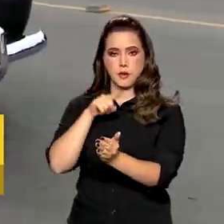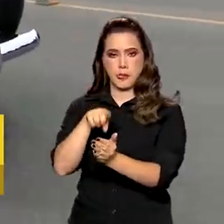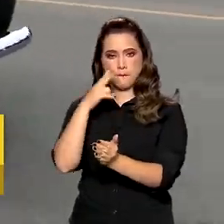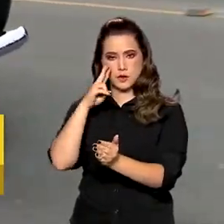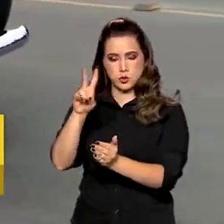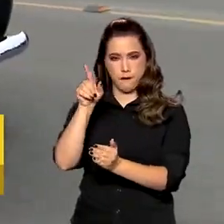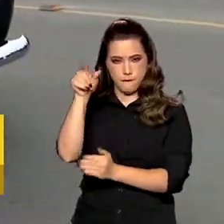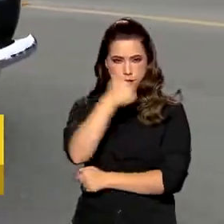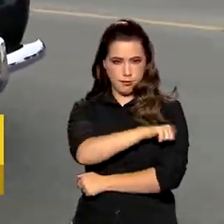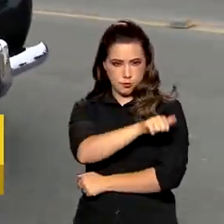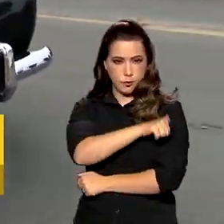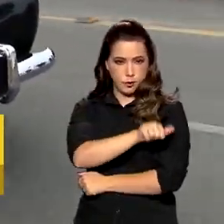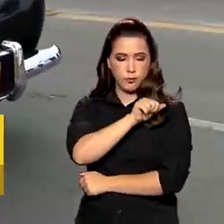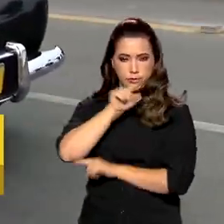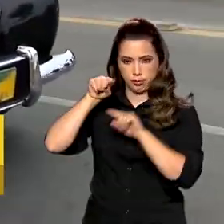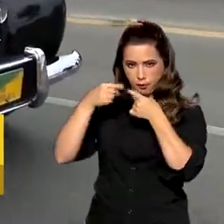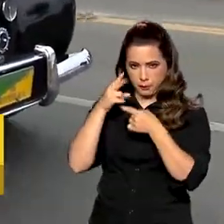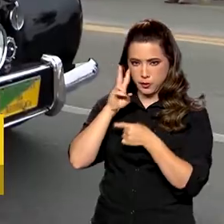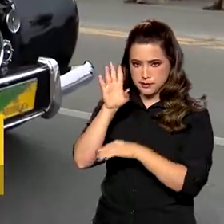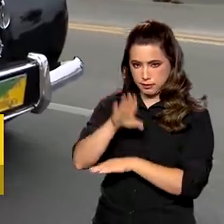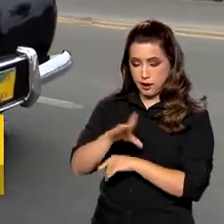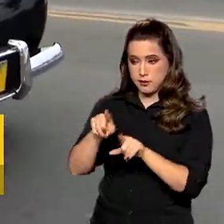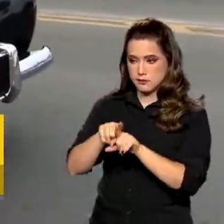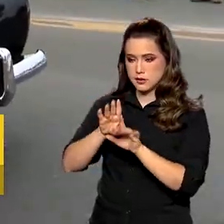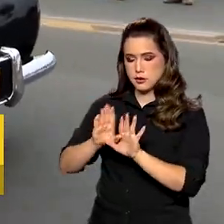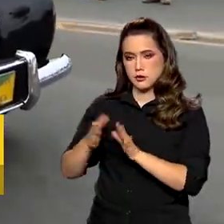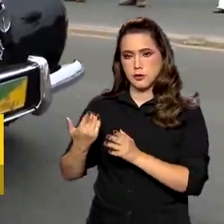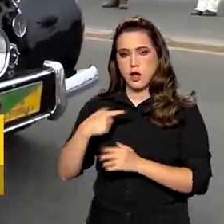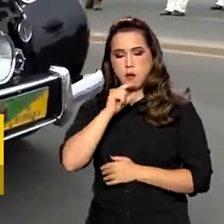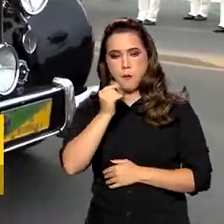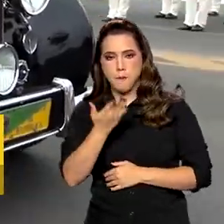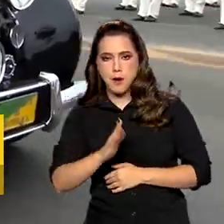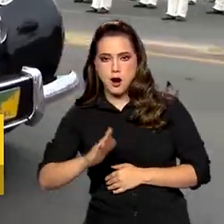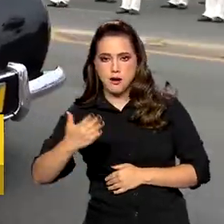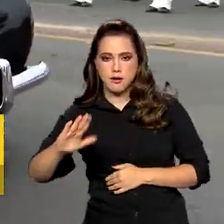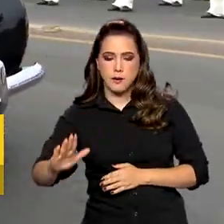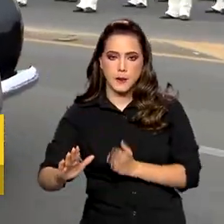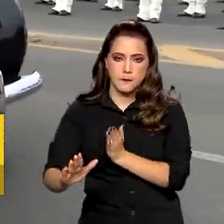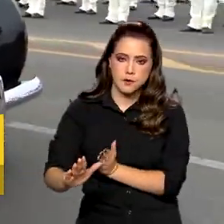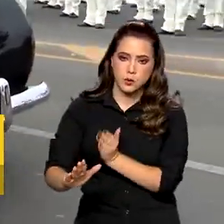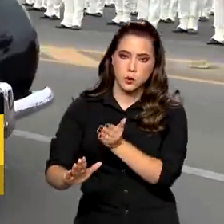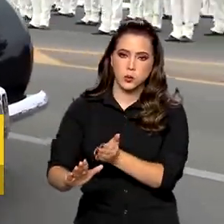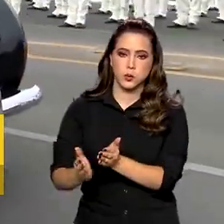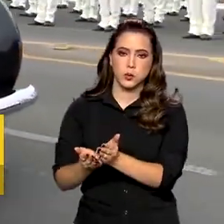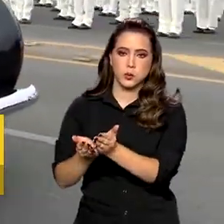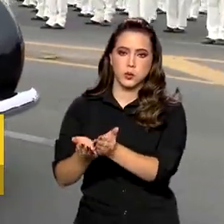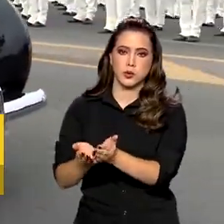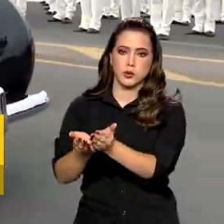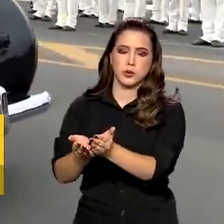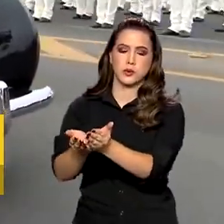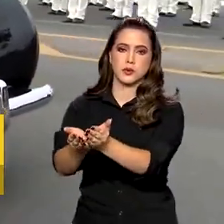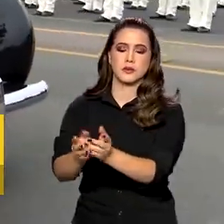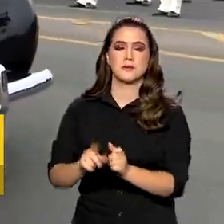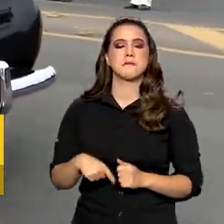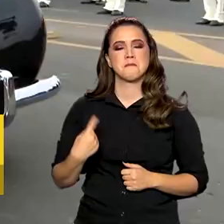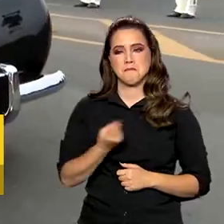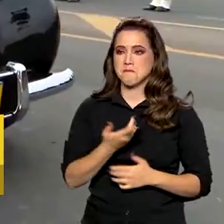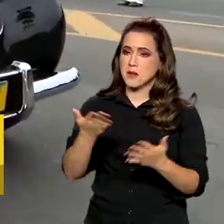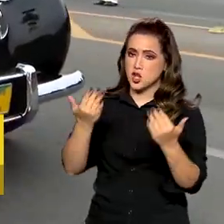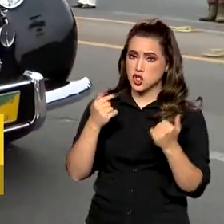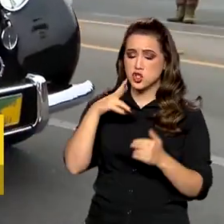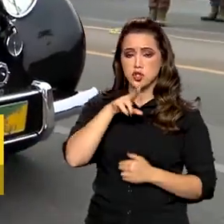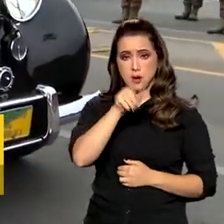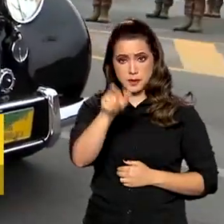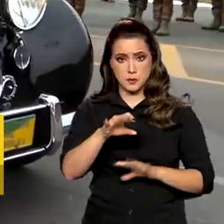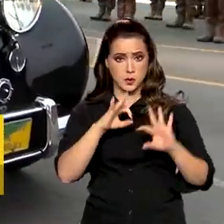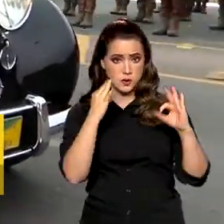de Copacabana. Então, é um excelente momento para a família acompanhar. A gente até incentiva que a família que esteja lá no Rio de